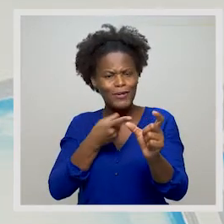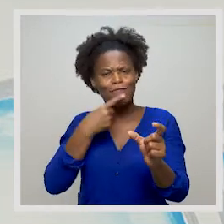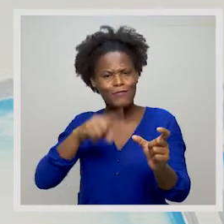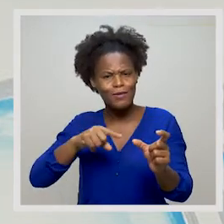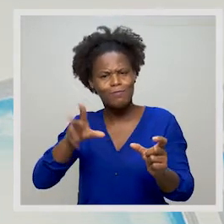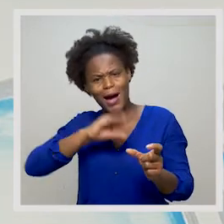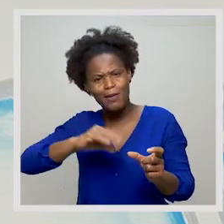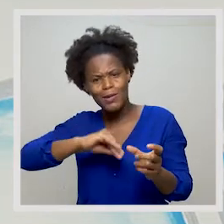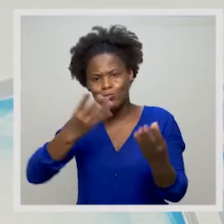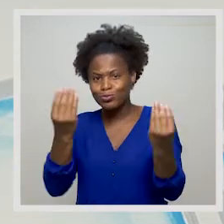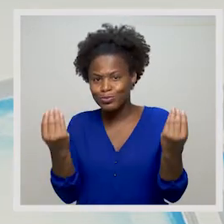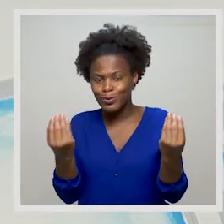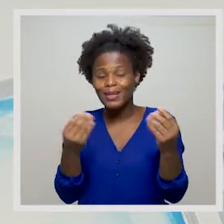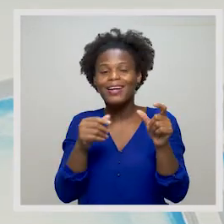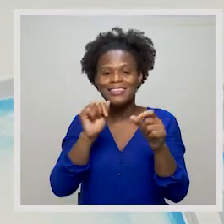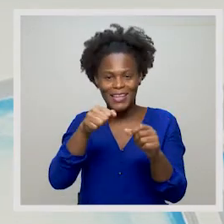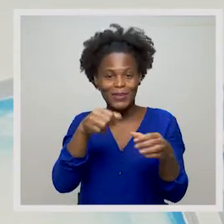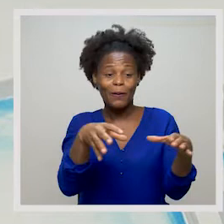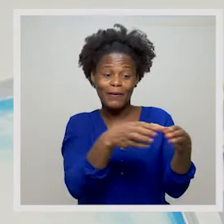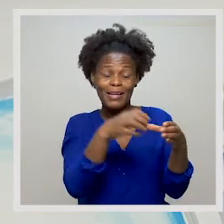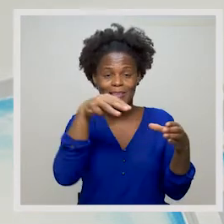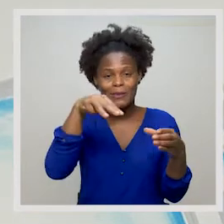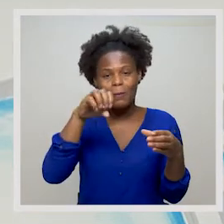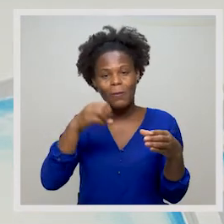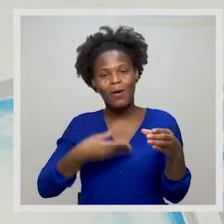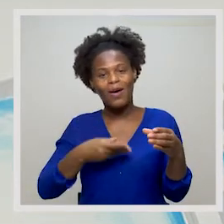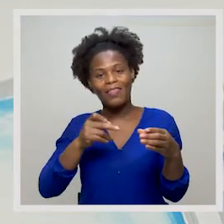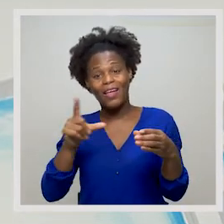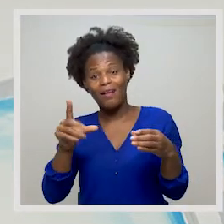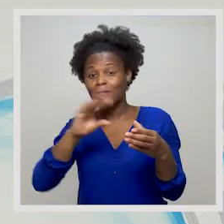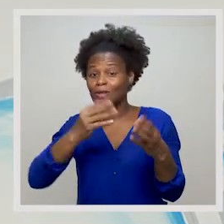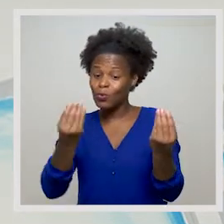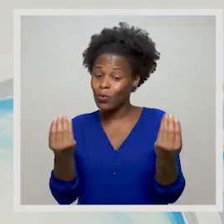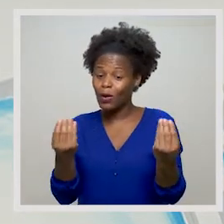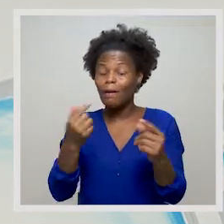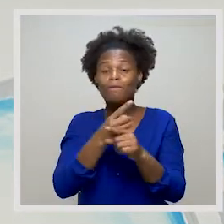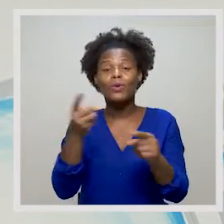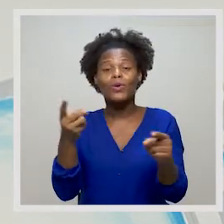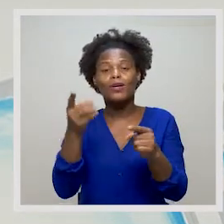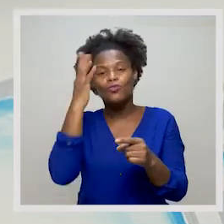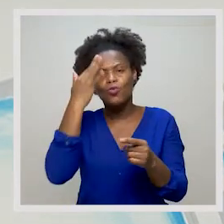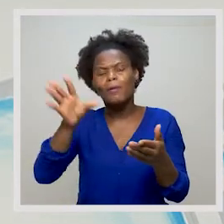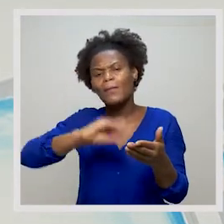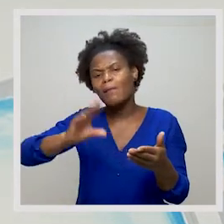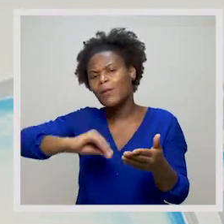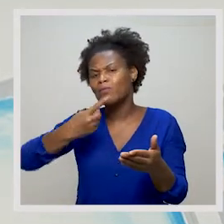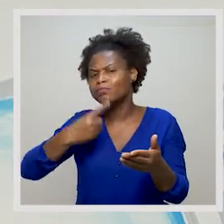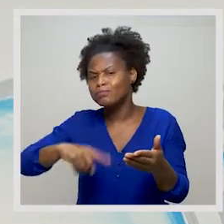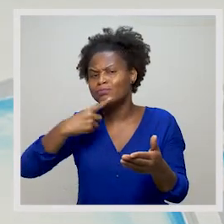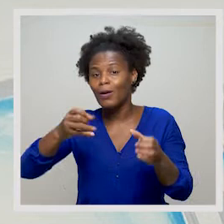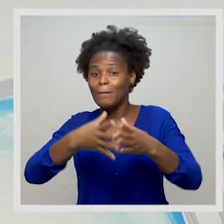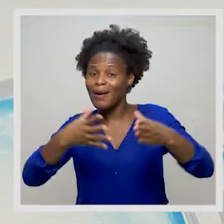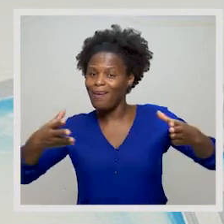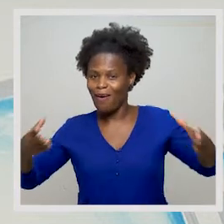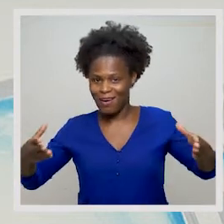Isso mesmo, esta classe é a classe modal porque tem maior